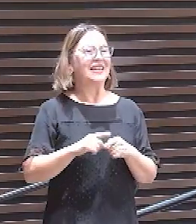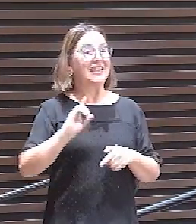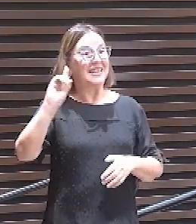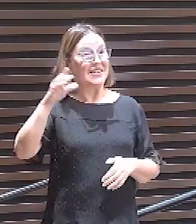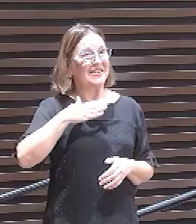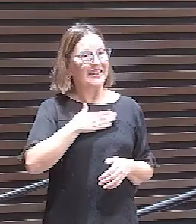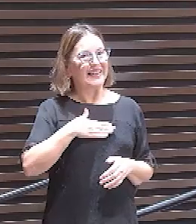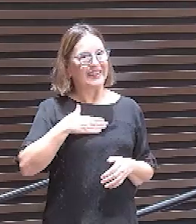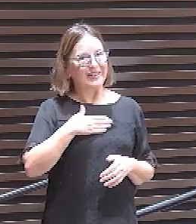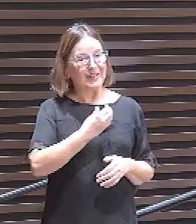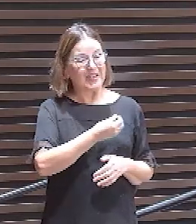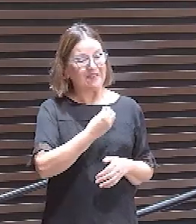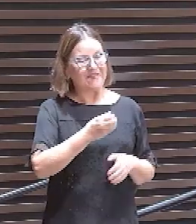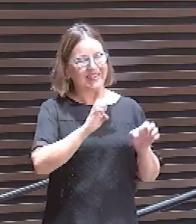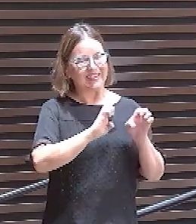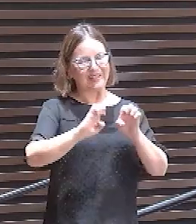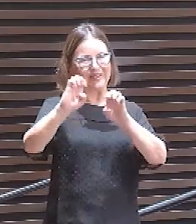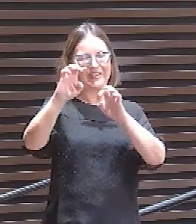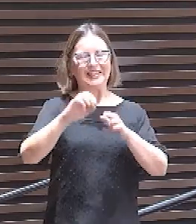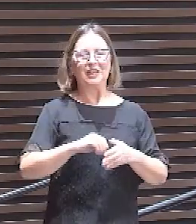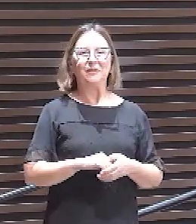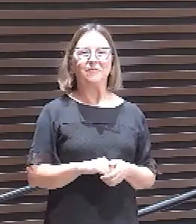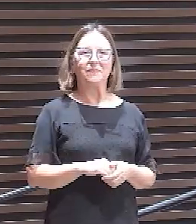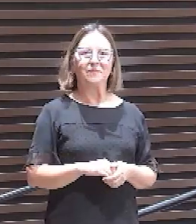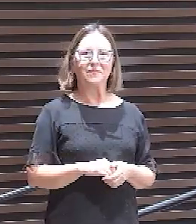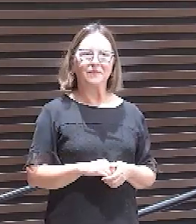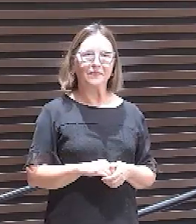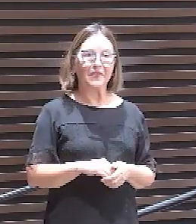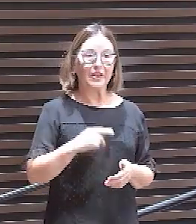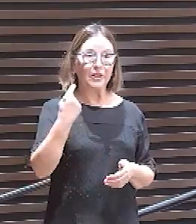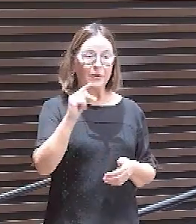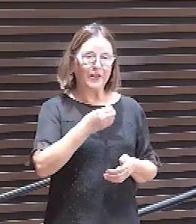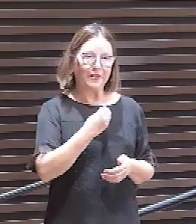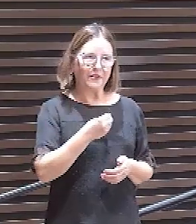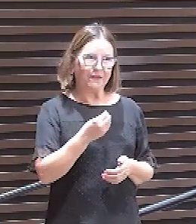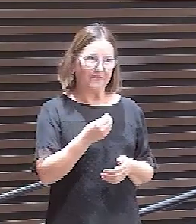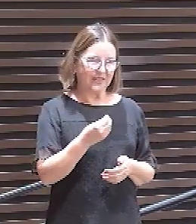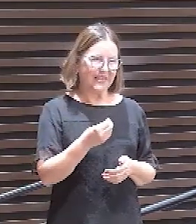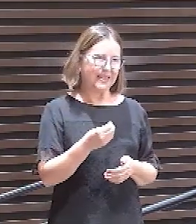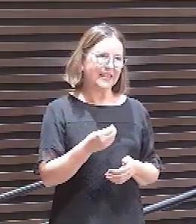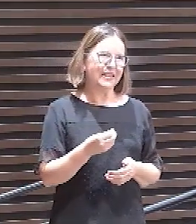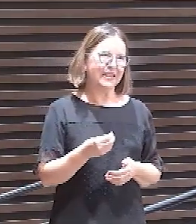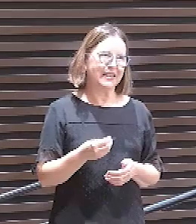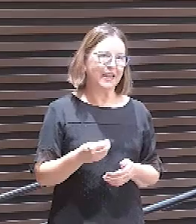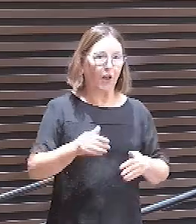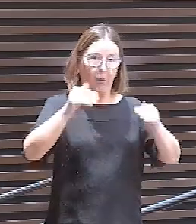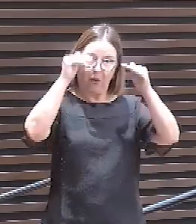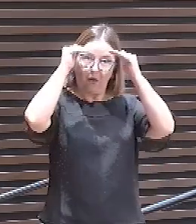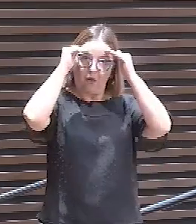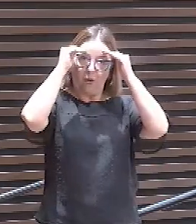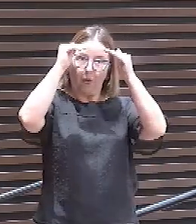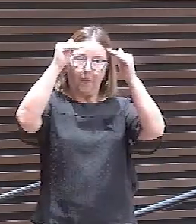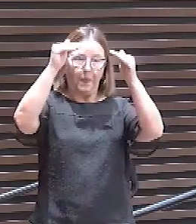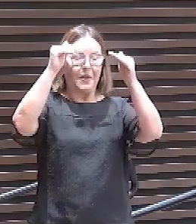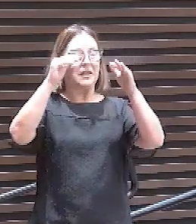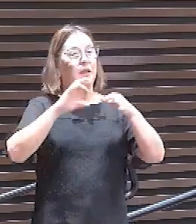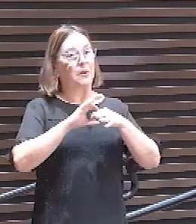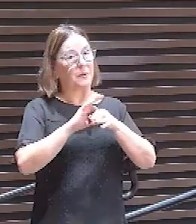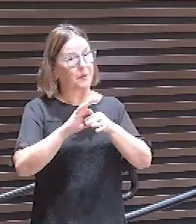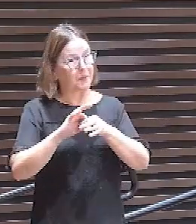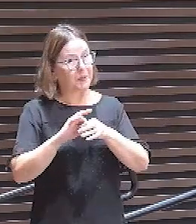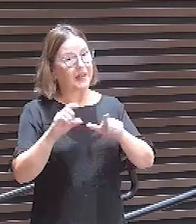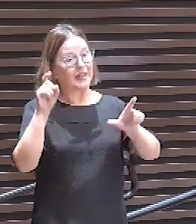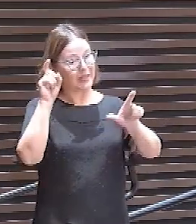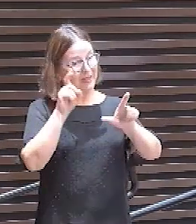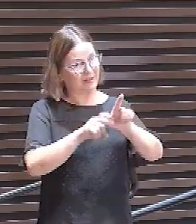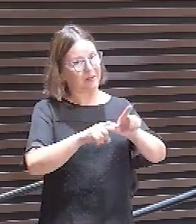significa que sua vida era um reflexo constante de obediência, de comunhão, de dependência